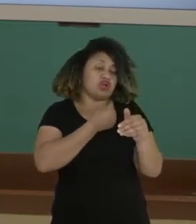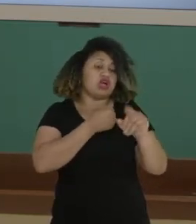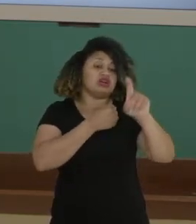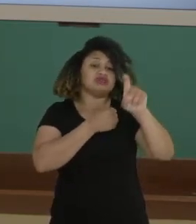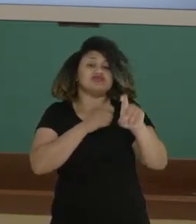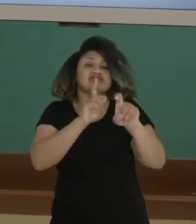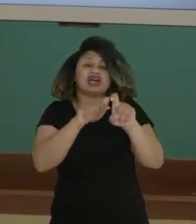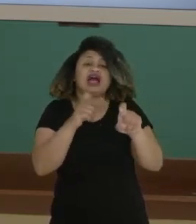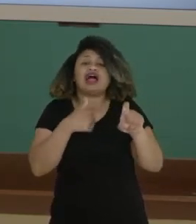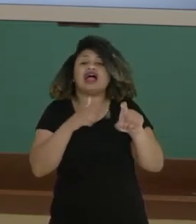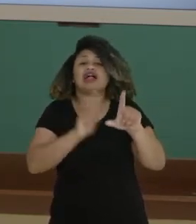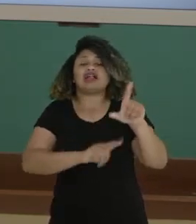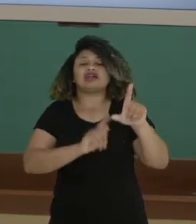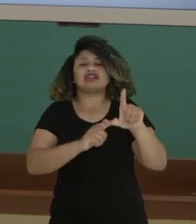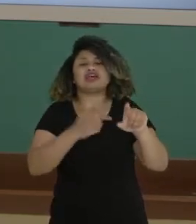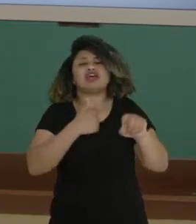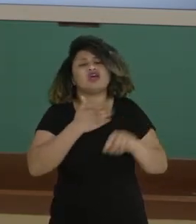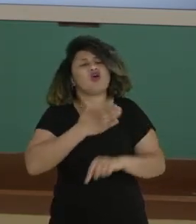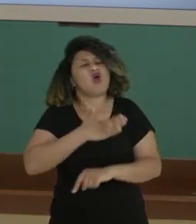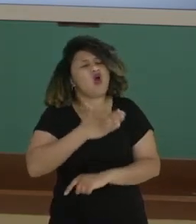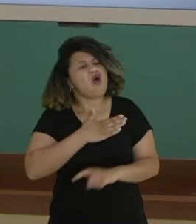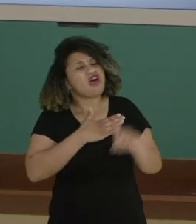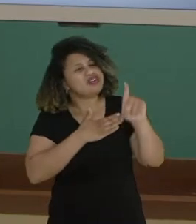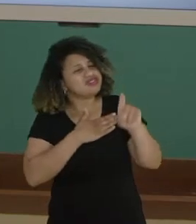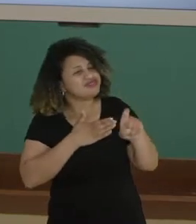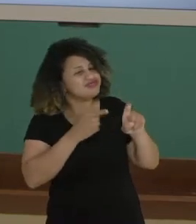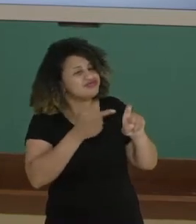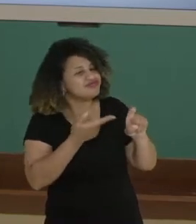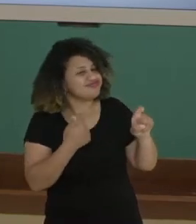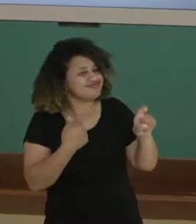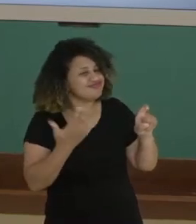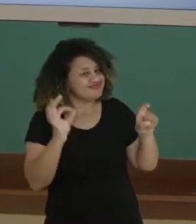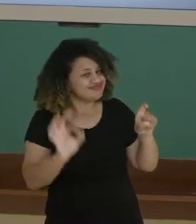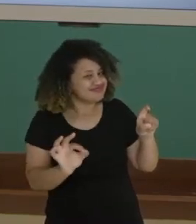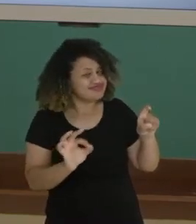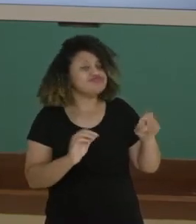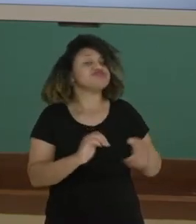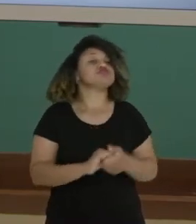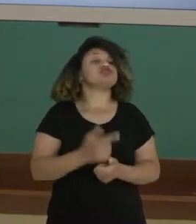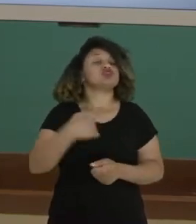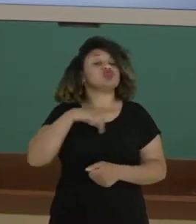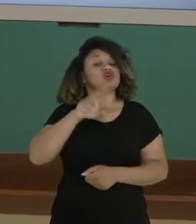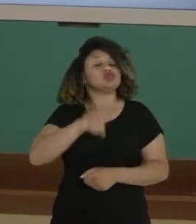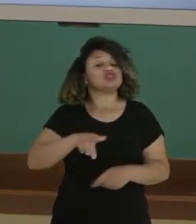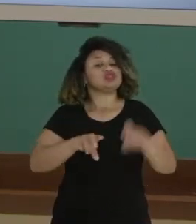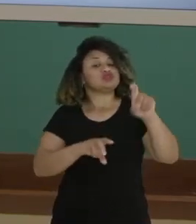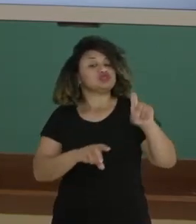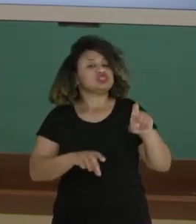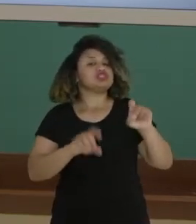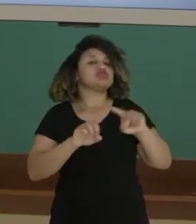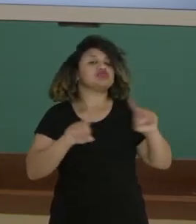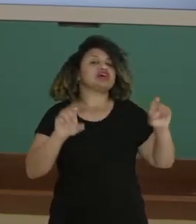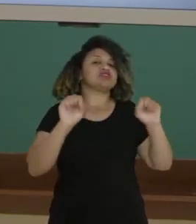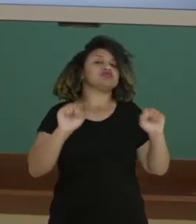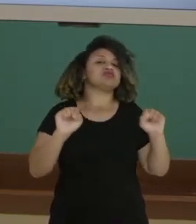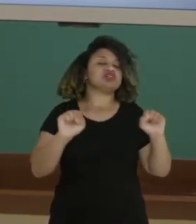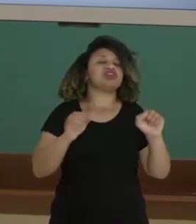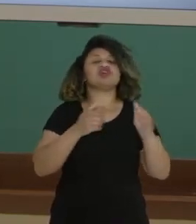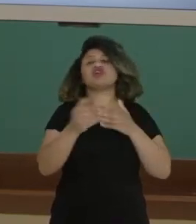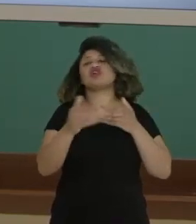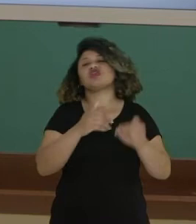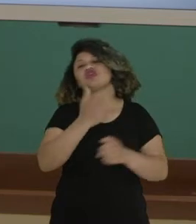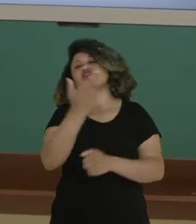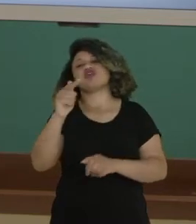de X, gente. Eu gosto muito de X, entendeu? E a gente usa muito X, mas poderia ser qualquer outra letra